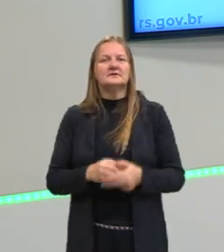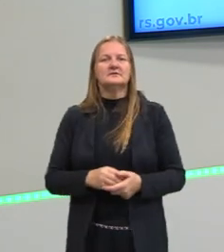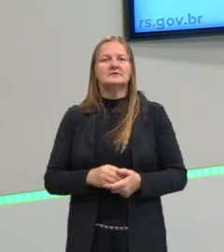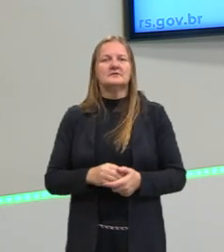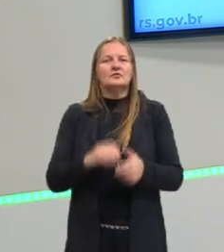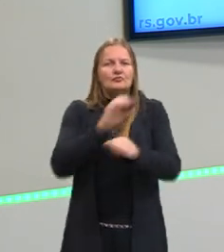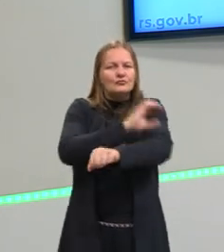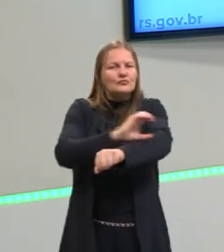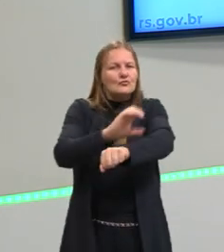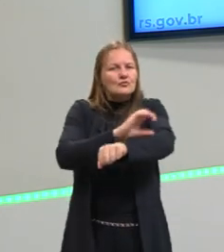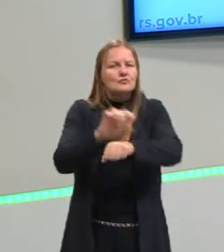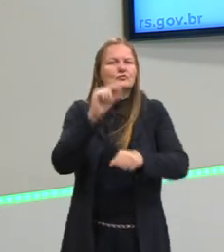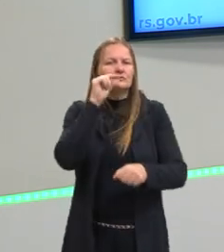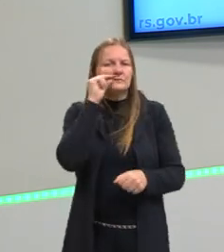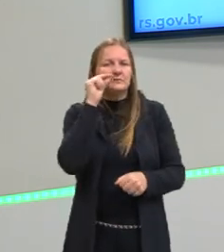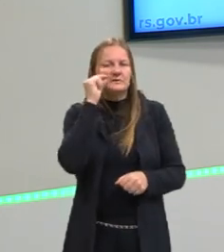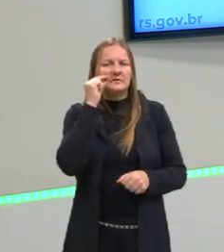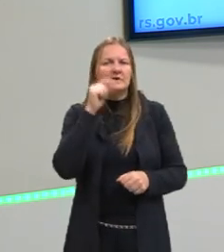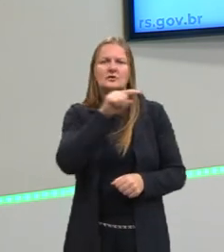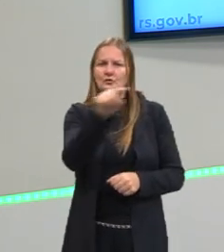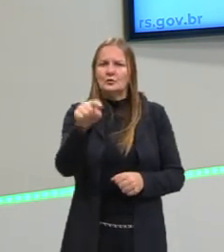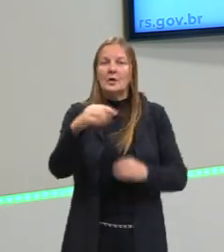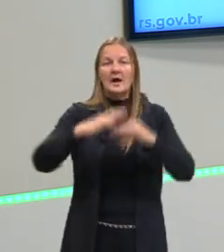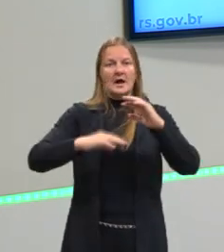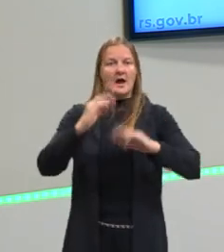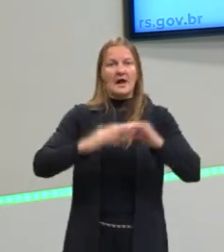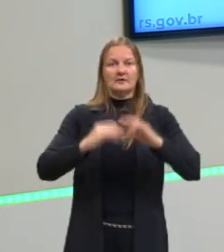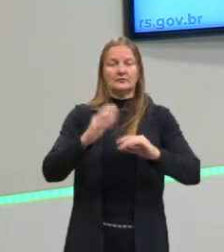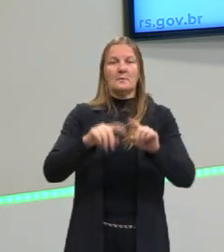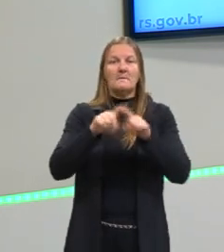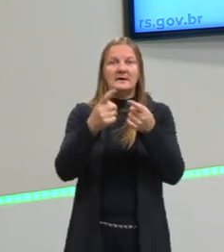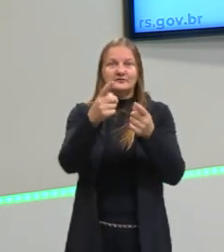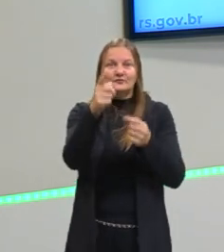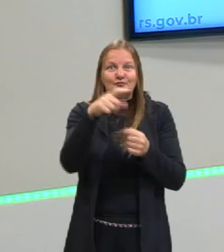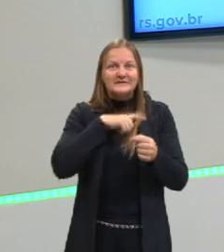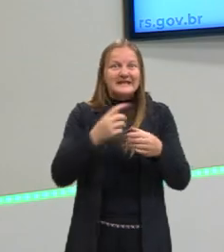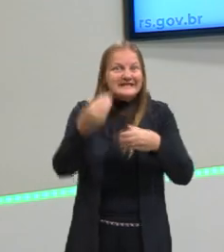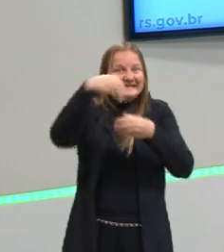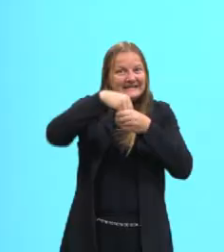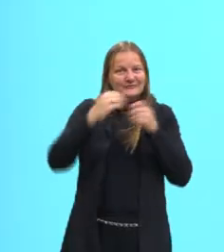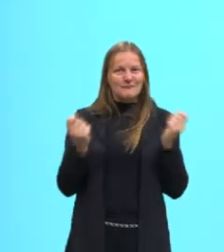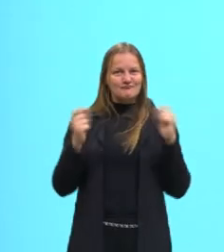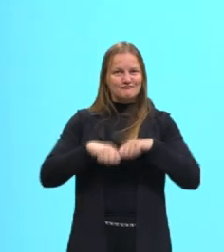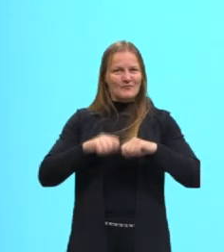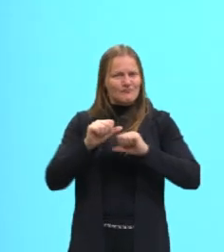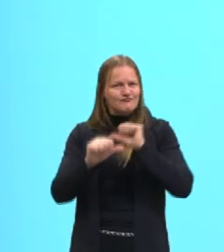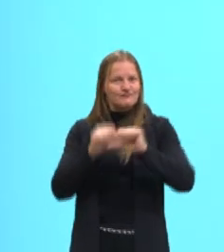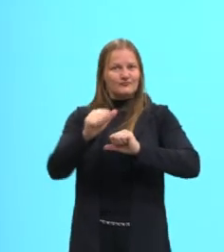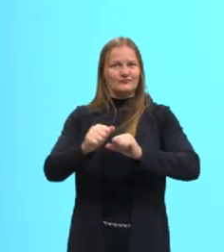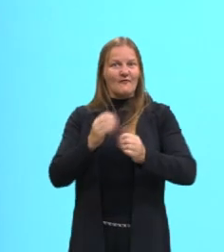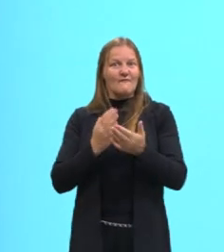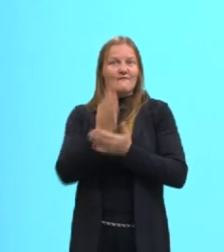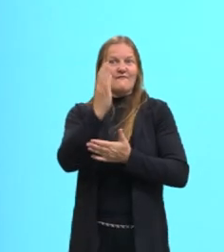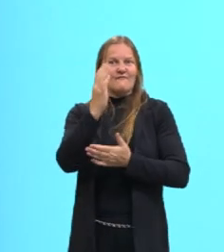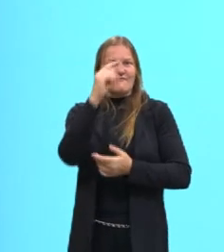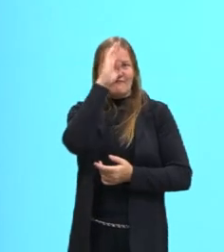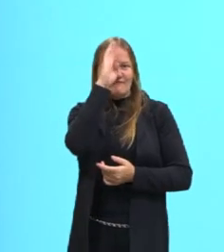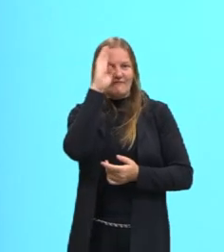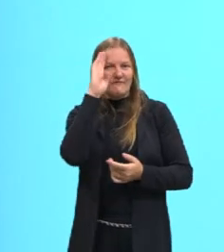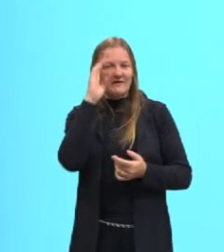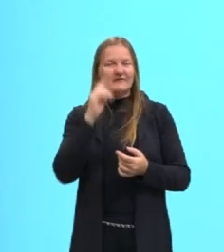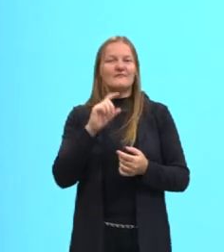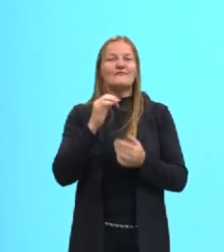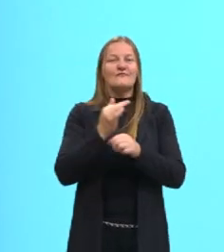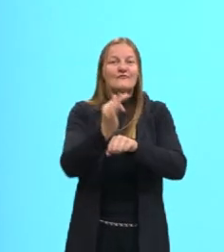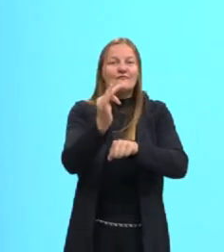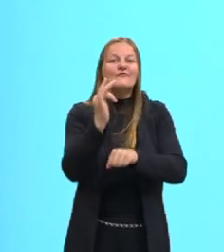concurso para vestibular você é um ato mas a sua potência e se transformando num acadêmico no fim